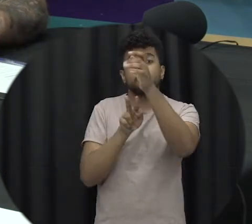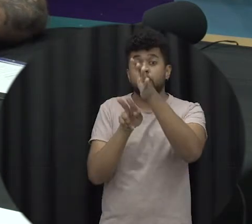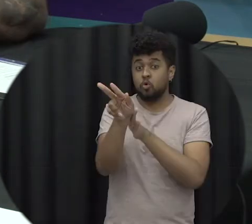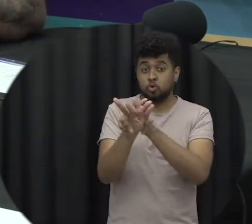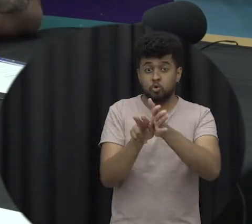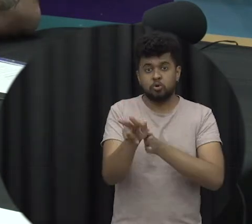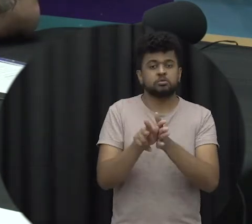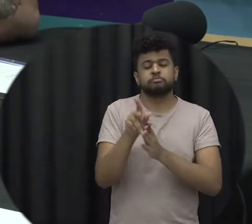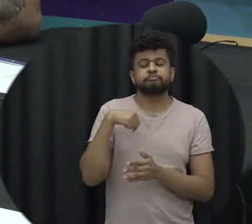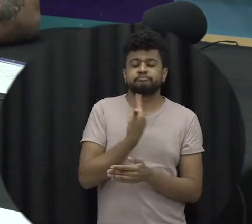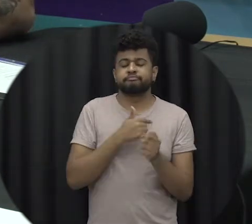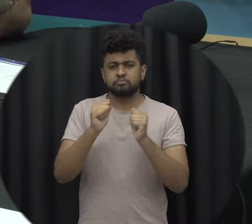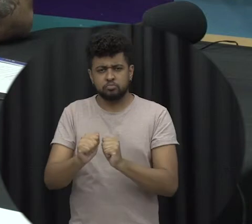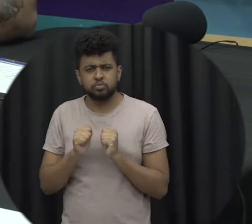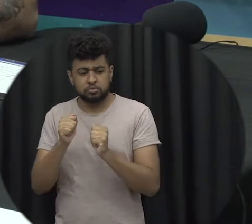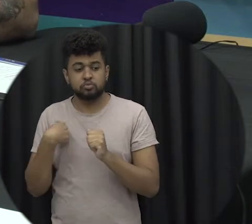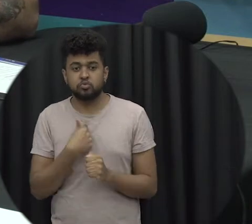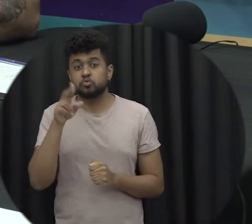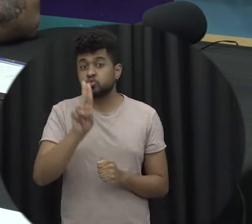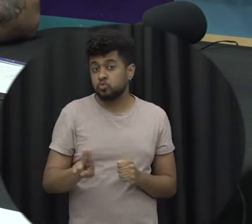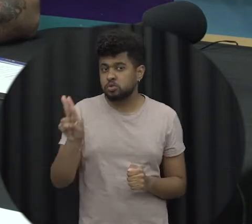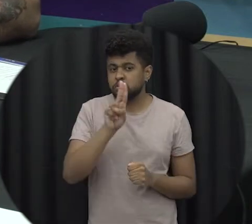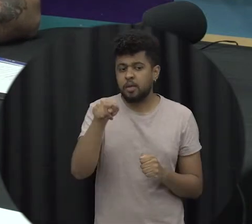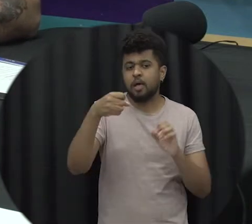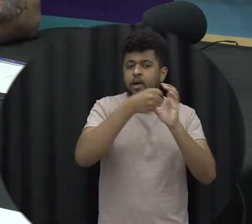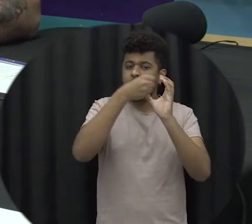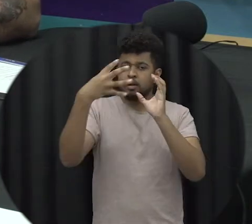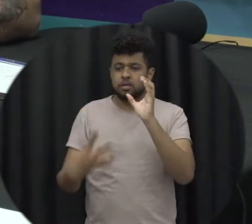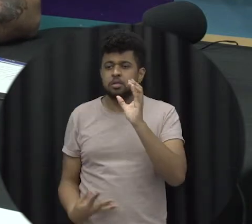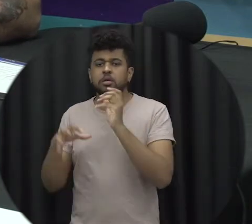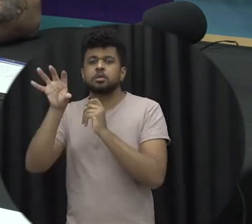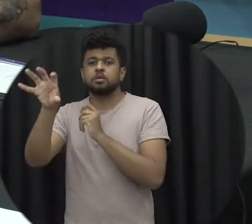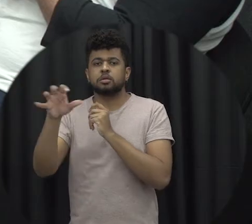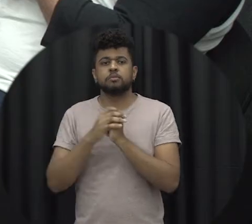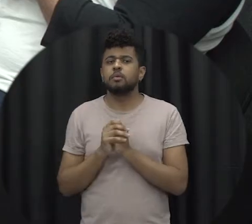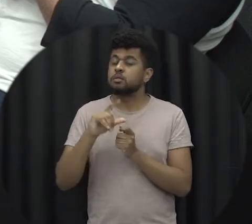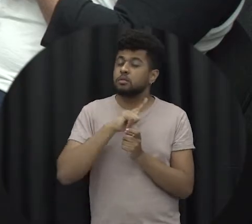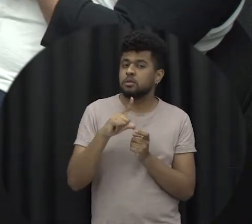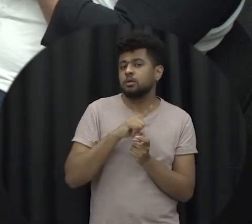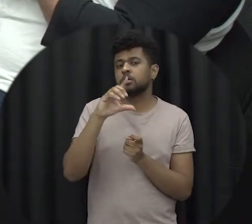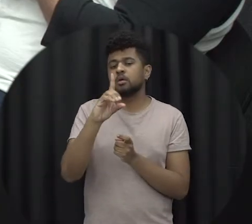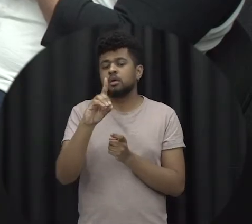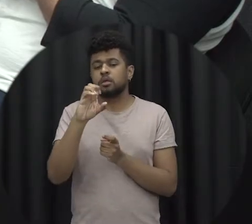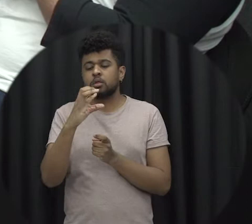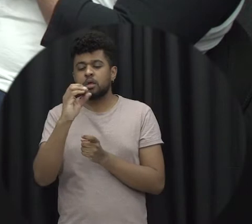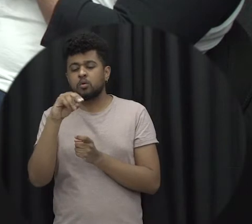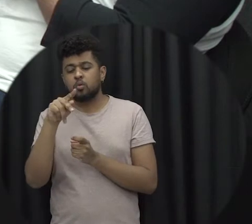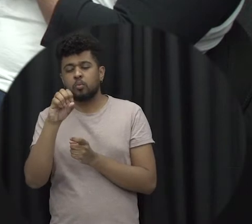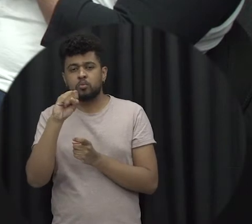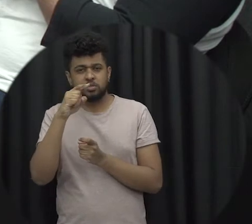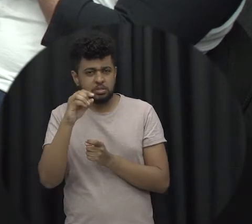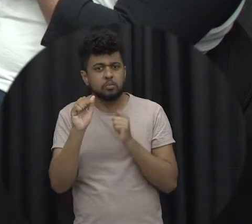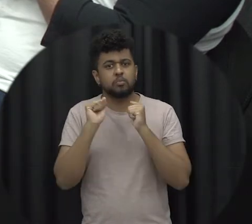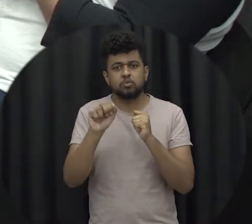né? Que a gente usou essa característica deles. Então, eles têm essa decomposição, que vai ajudar